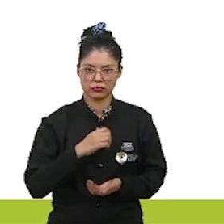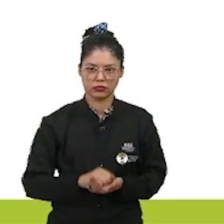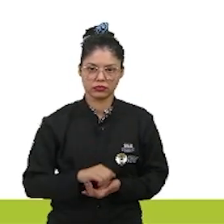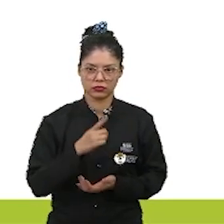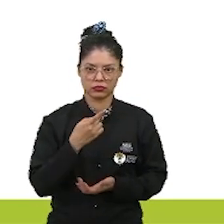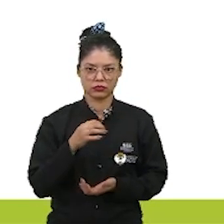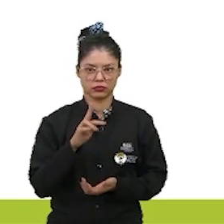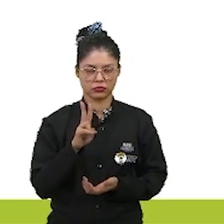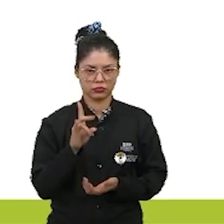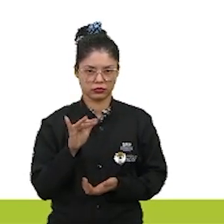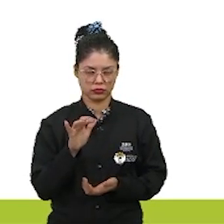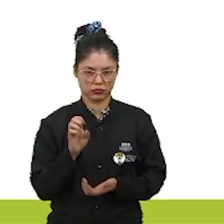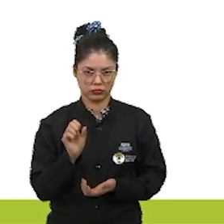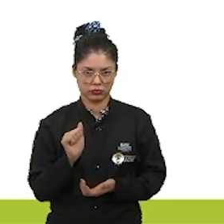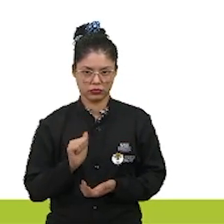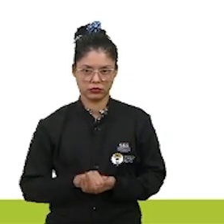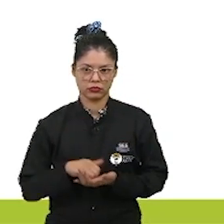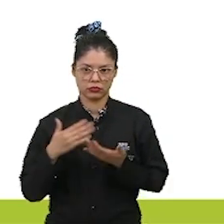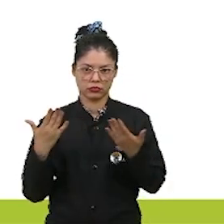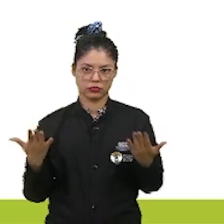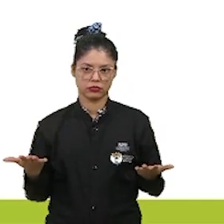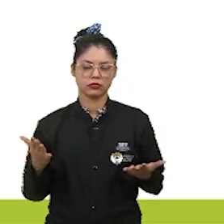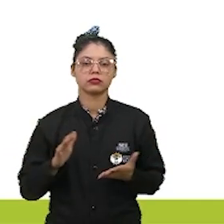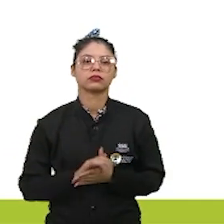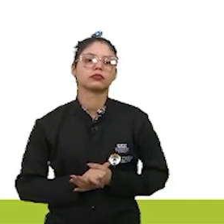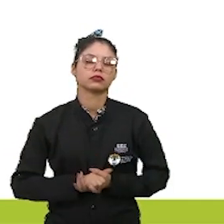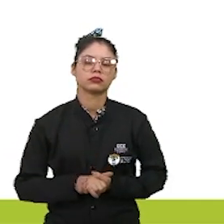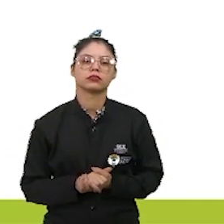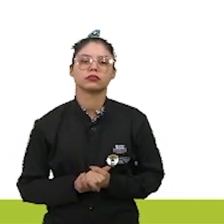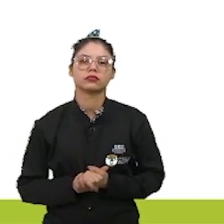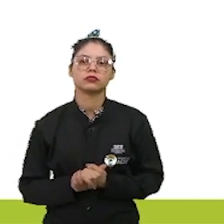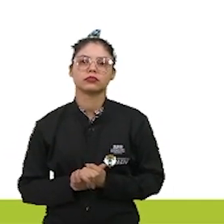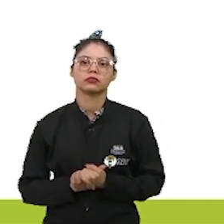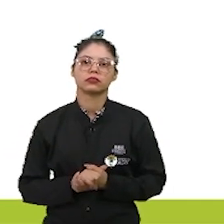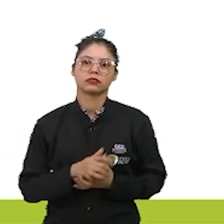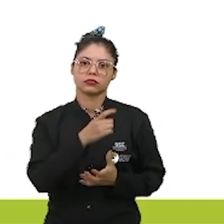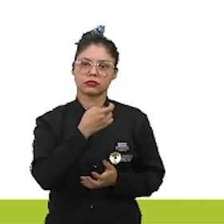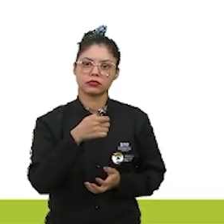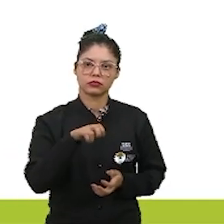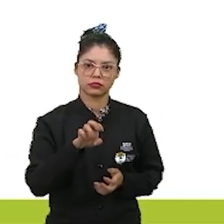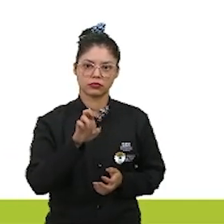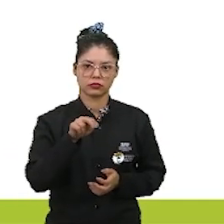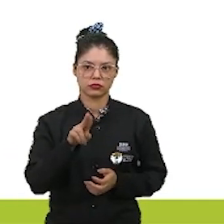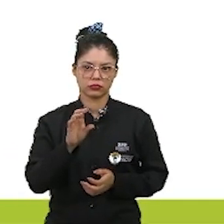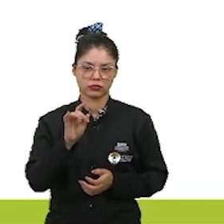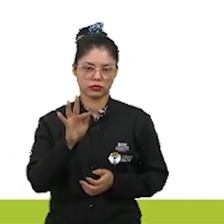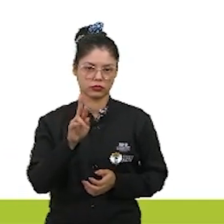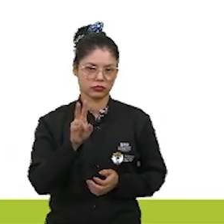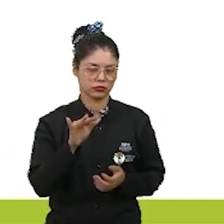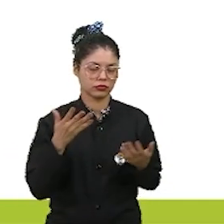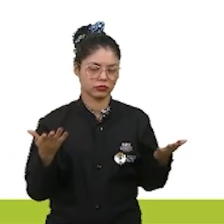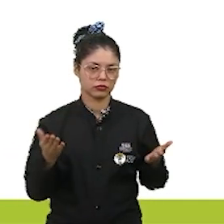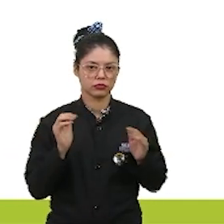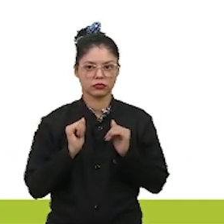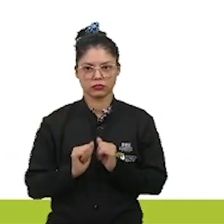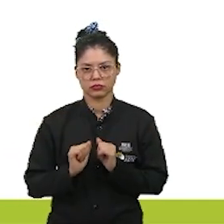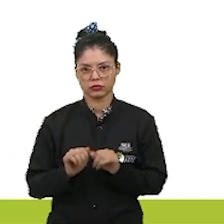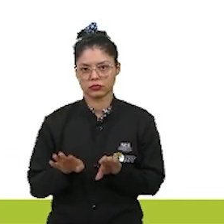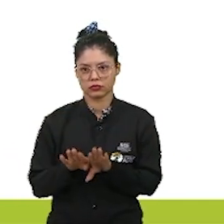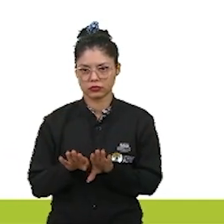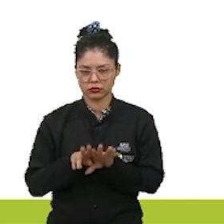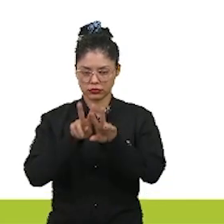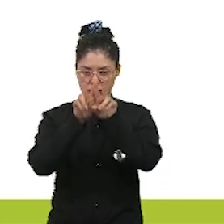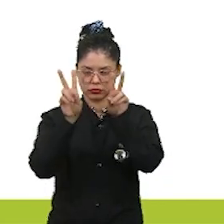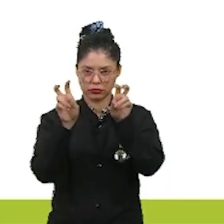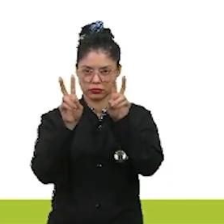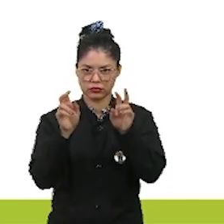viés xenofóbico, né, pessoal? Infelizmente, a xenofobia, e aí no caso até poderia, o tema